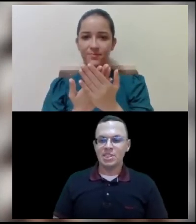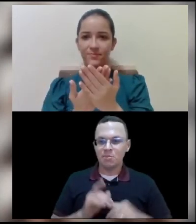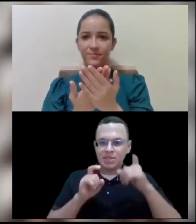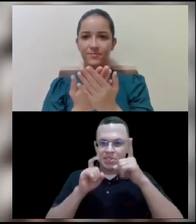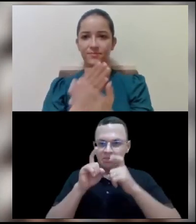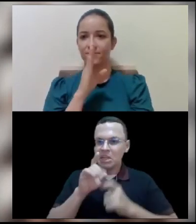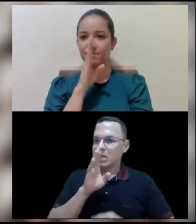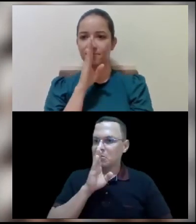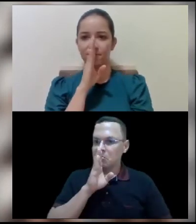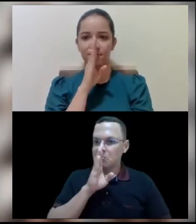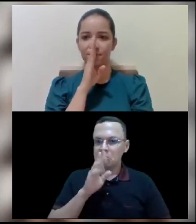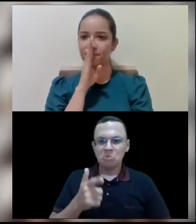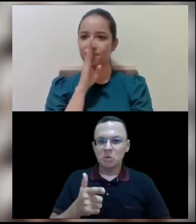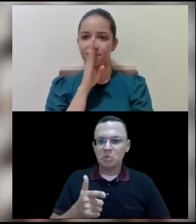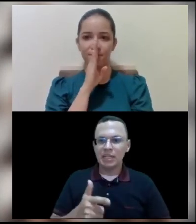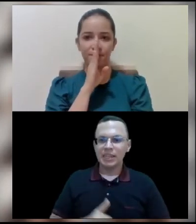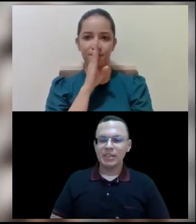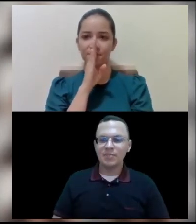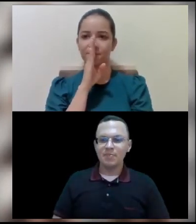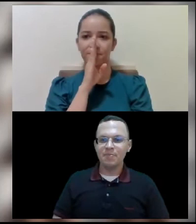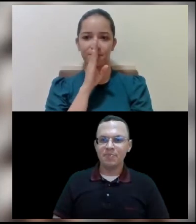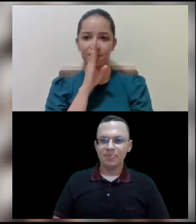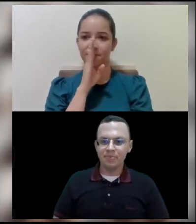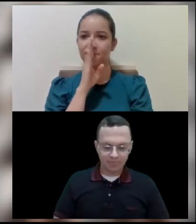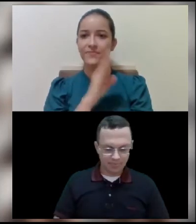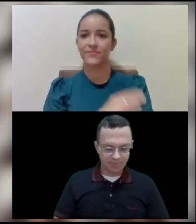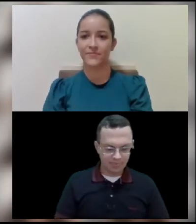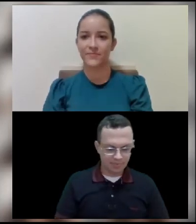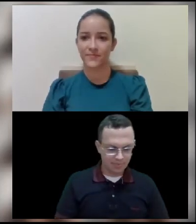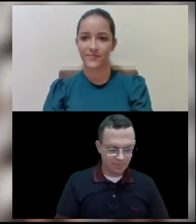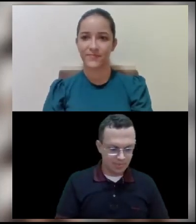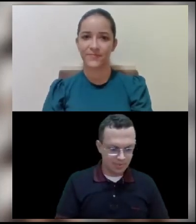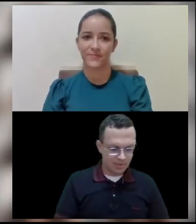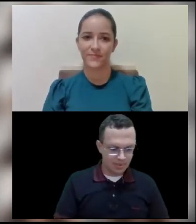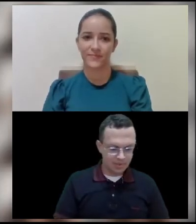Veja que a expressão dela não tem.